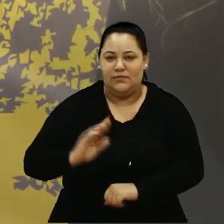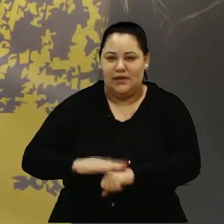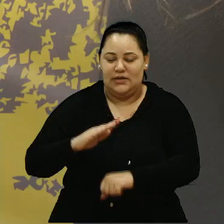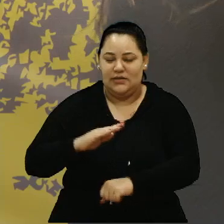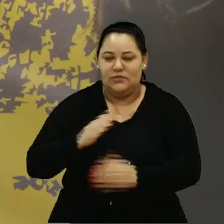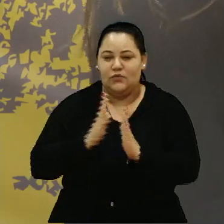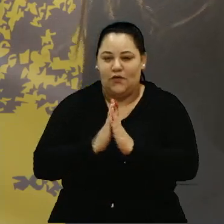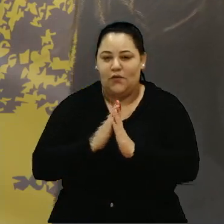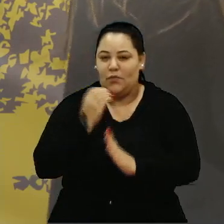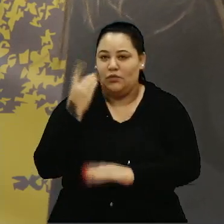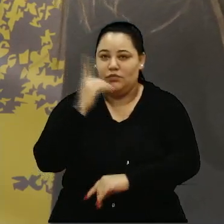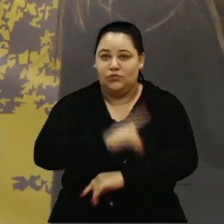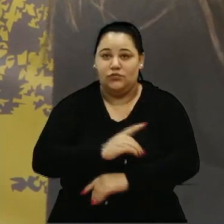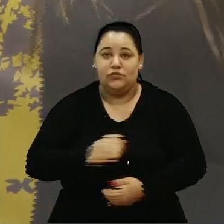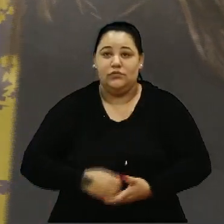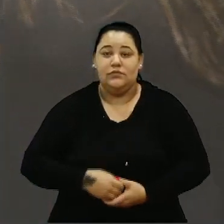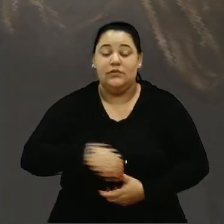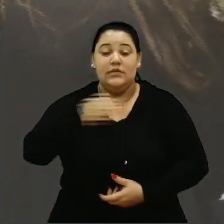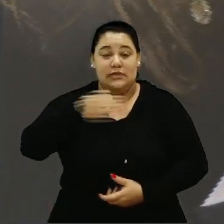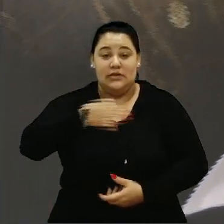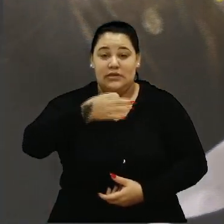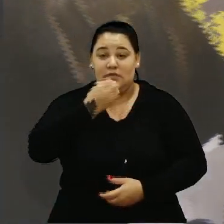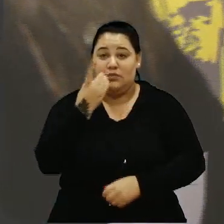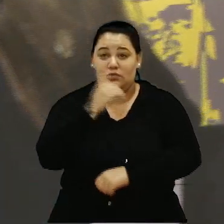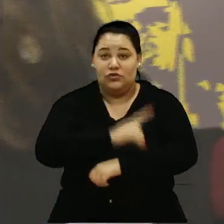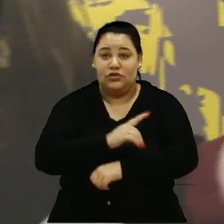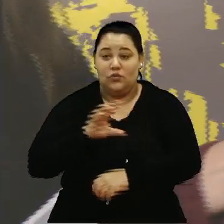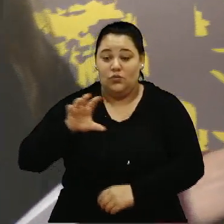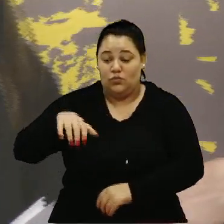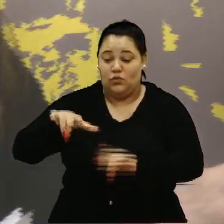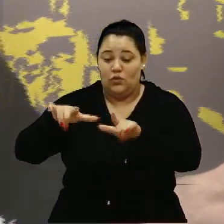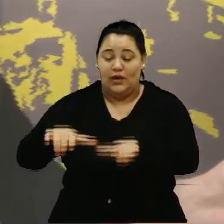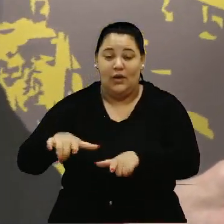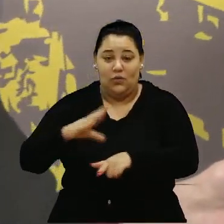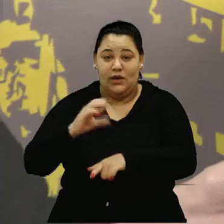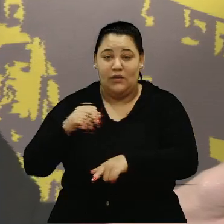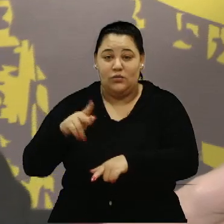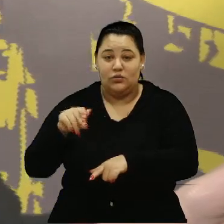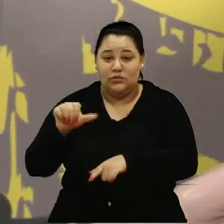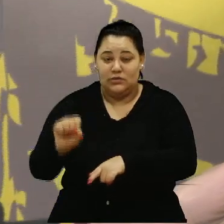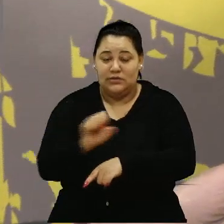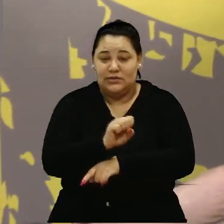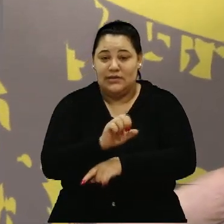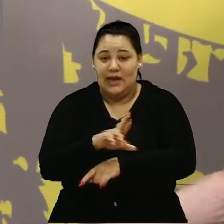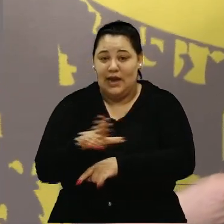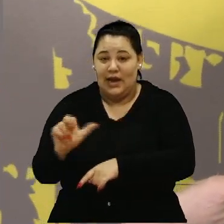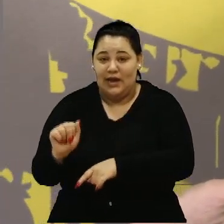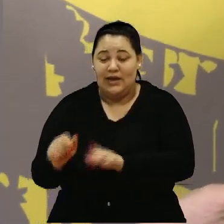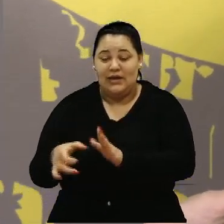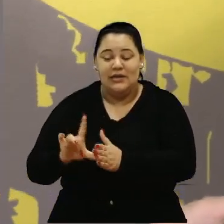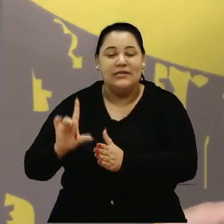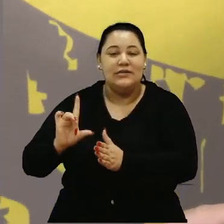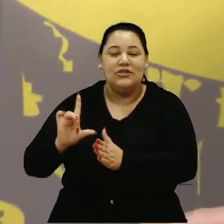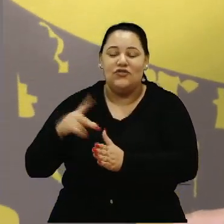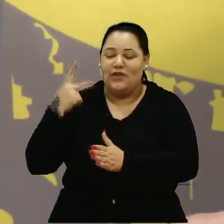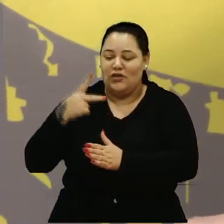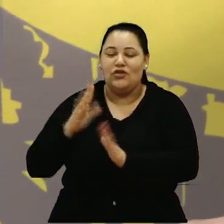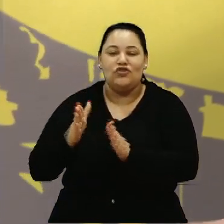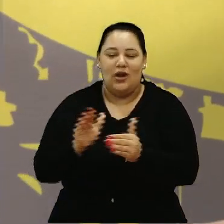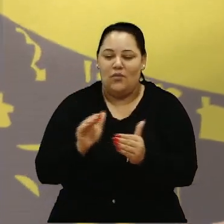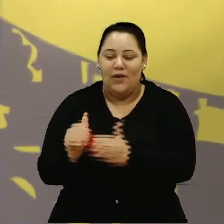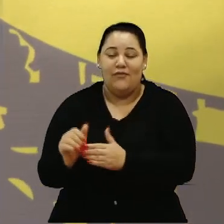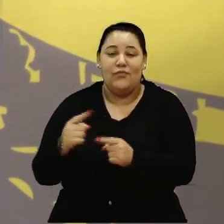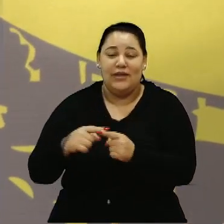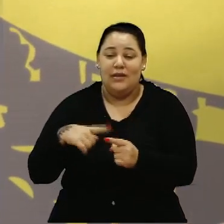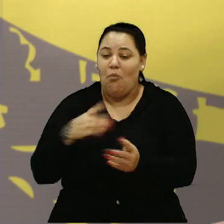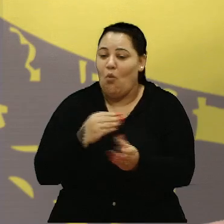Bom dia. Com certeza, bom dia. O Campus da Serra é um loteamento que eu venho acompanhando muito antes de ser vereadora, por denúncias dos moradores do que